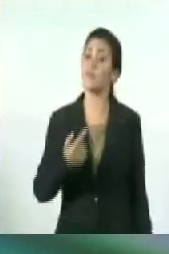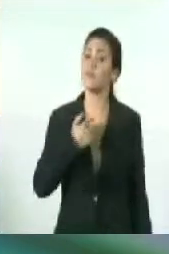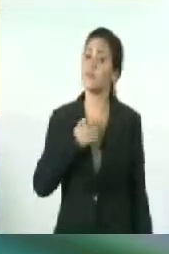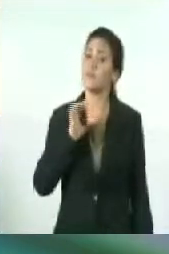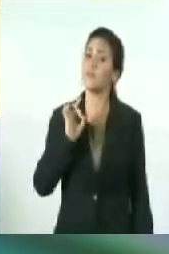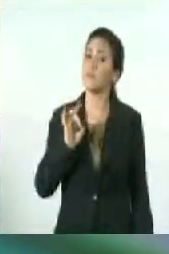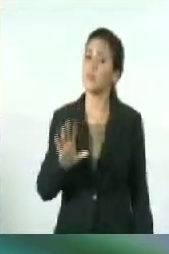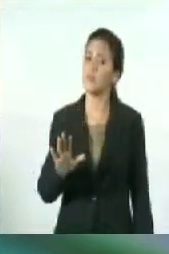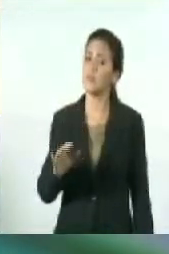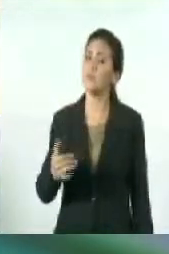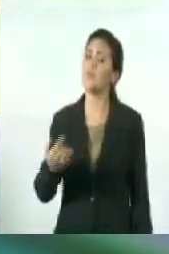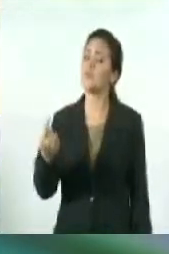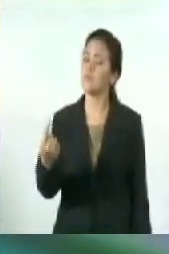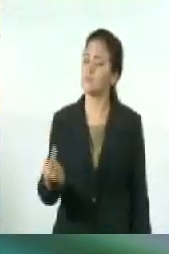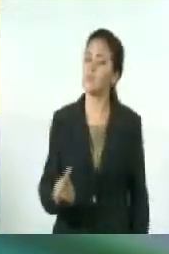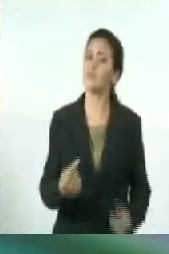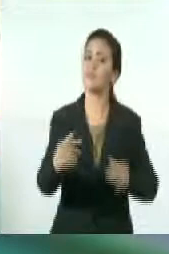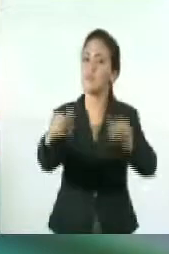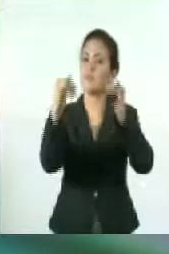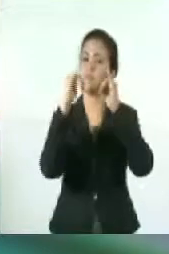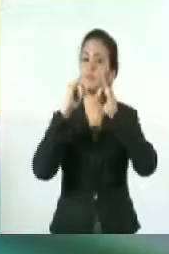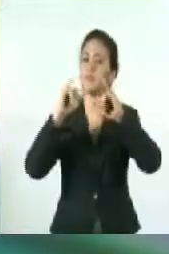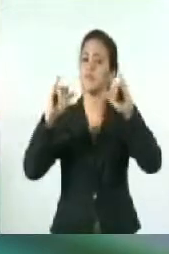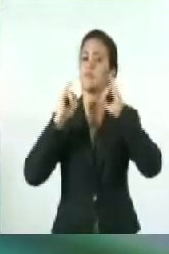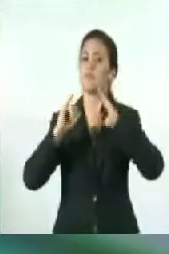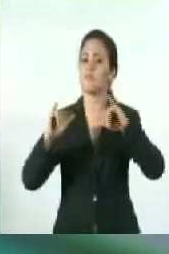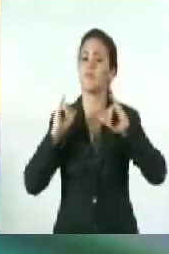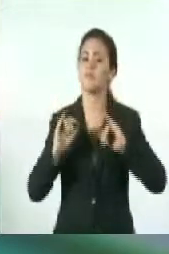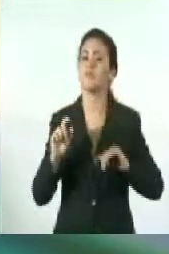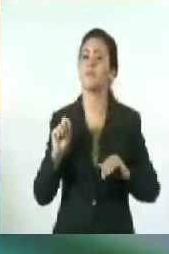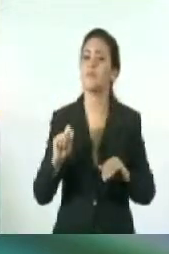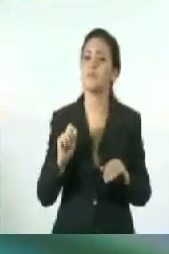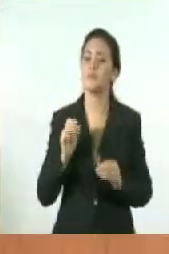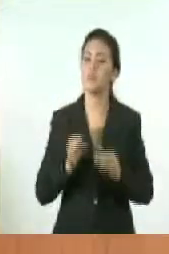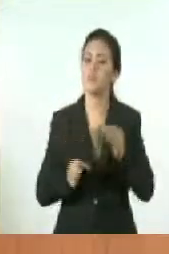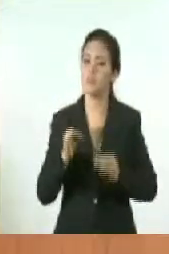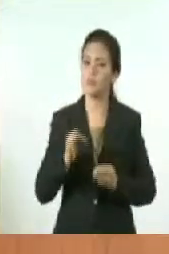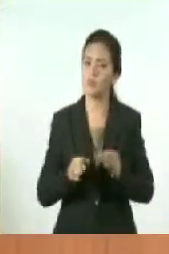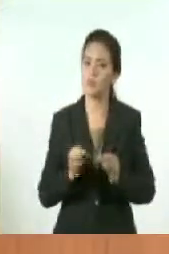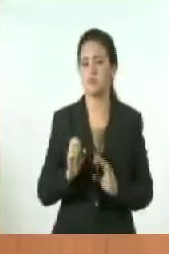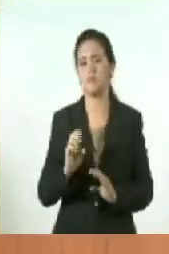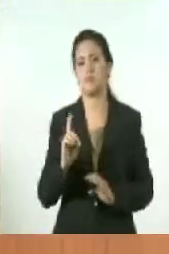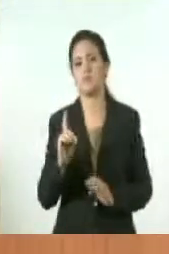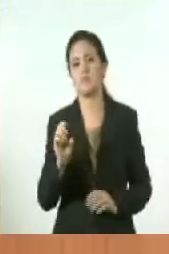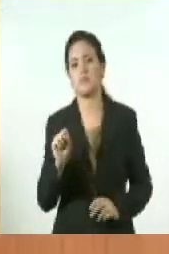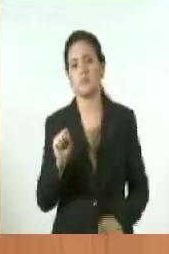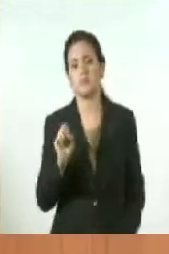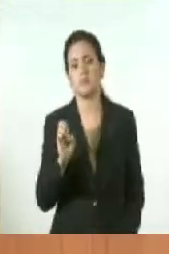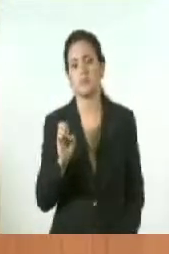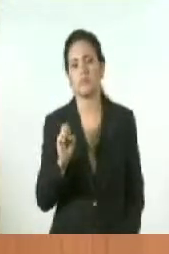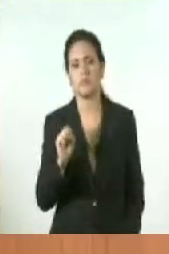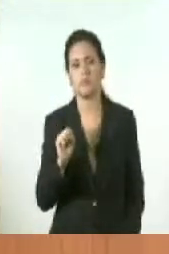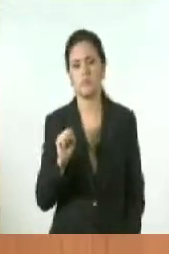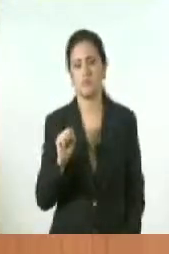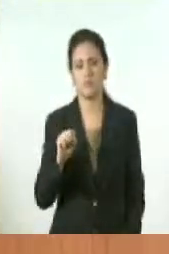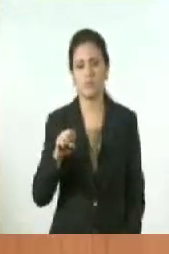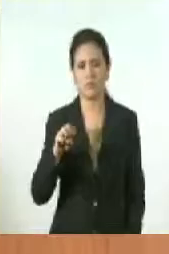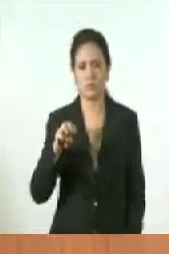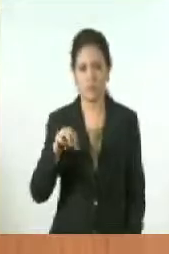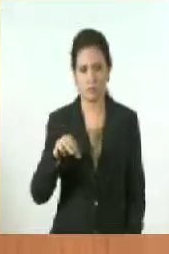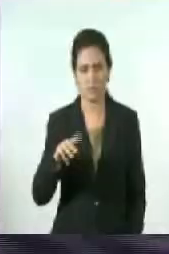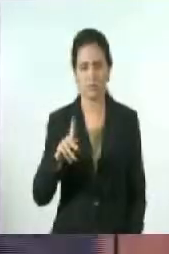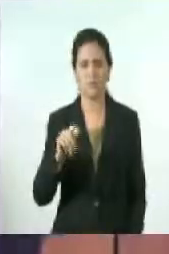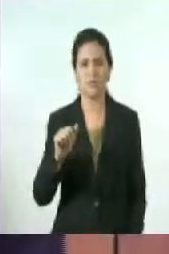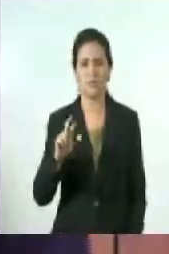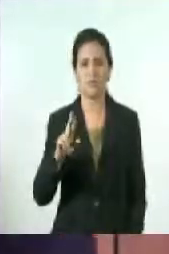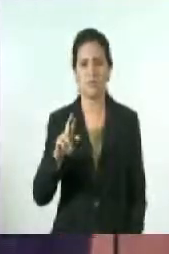dizer que o juiz, que o desembargador, poderia ter sido induzido ao erro. Por